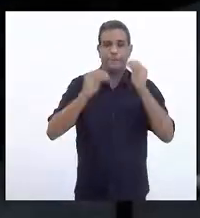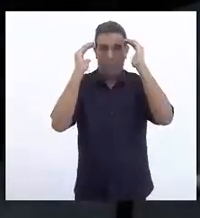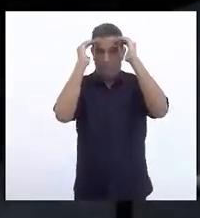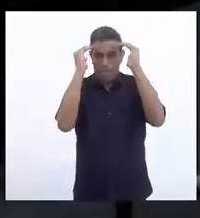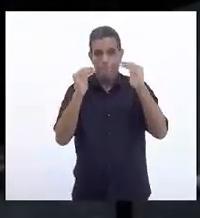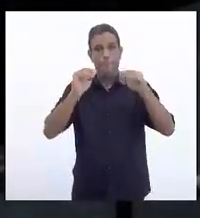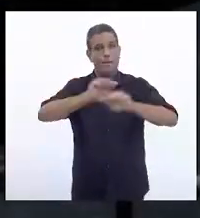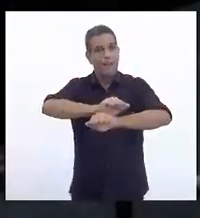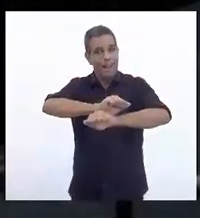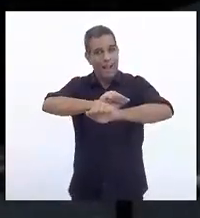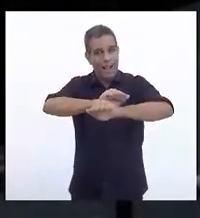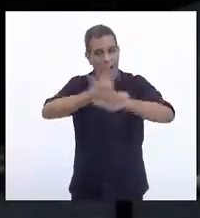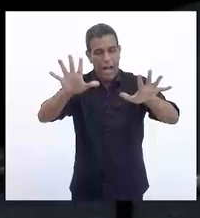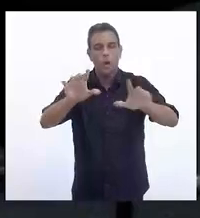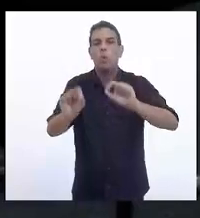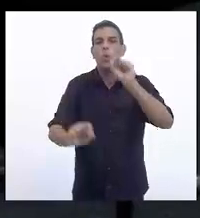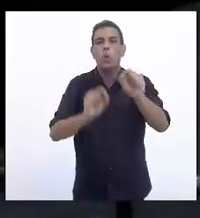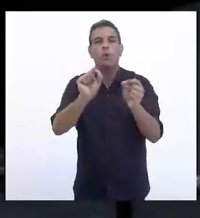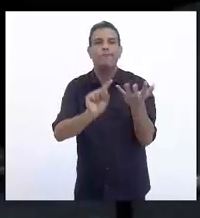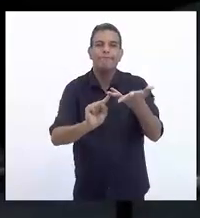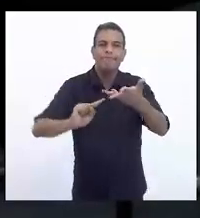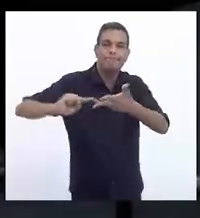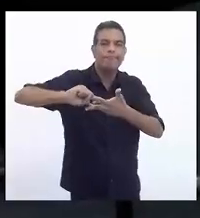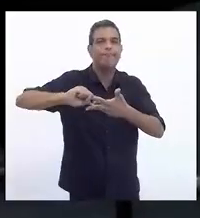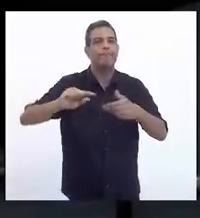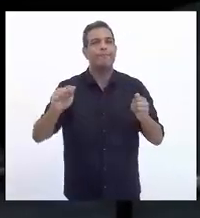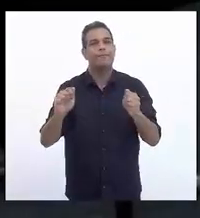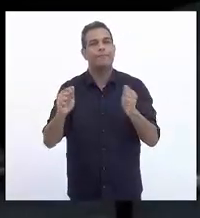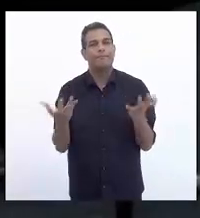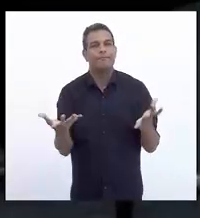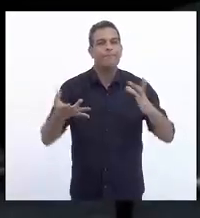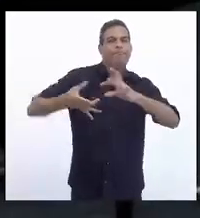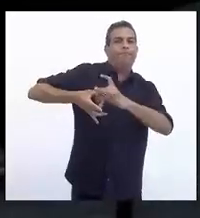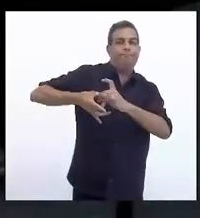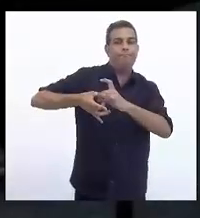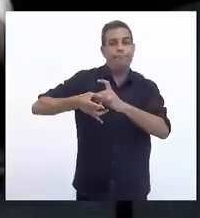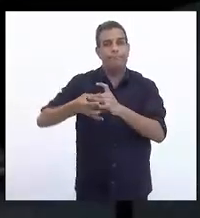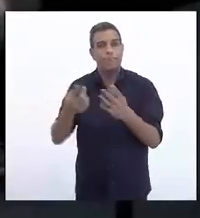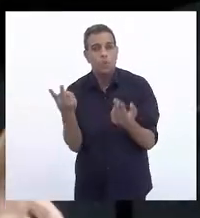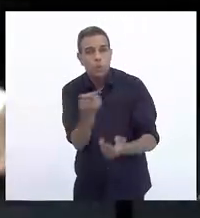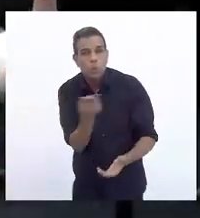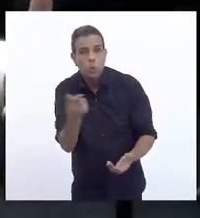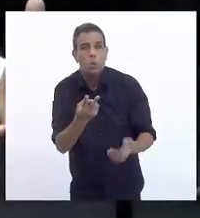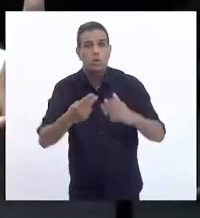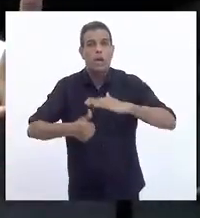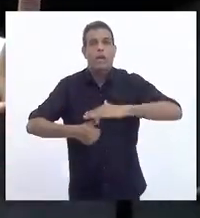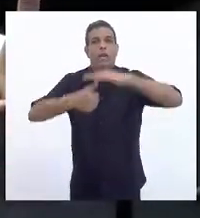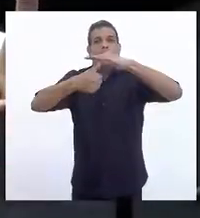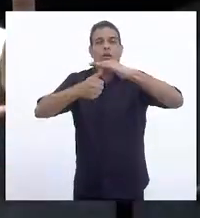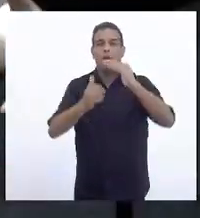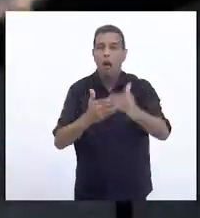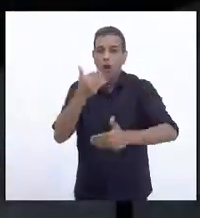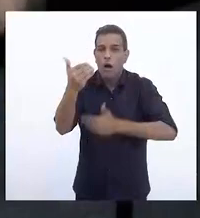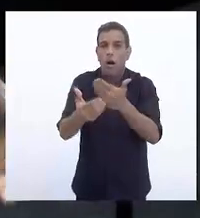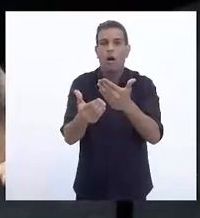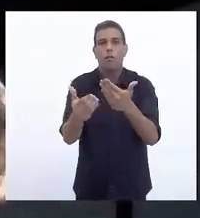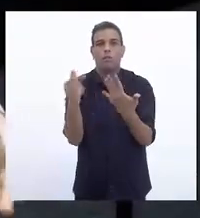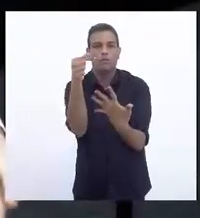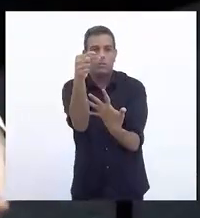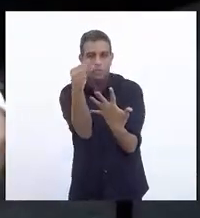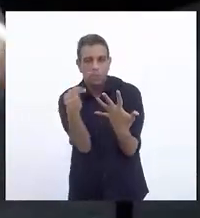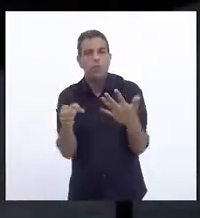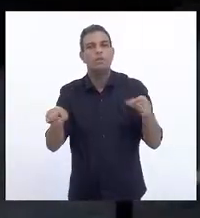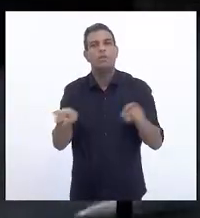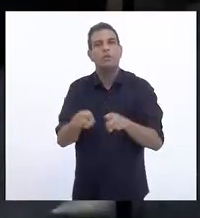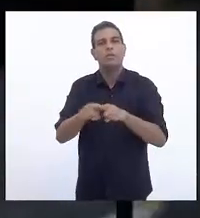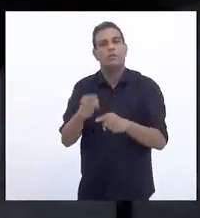o entendimento de Vossa Excelência, é que eu me filio à fala dos dois reitores. O governador Cláudio